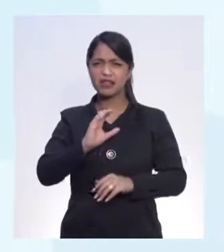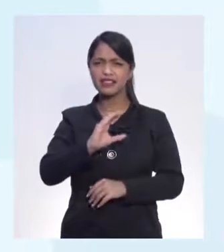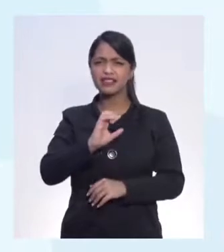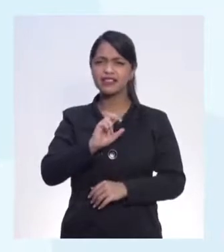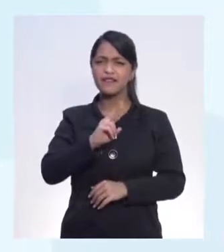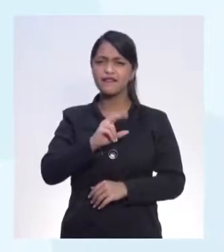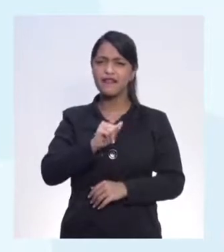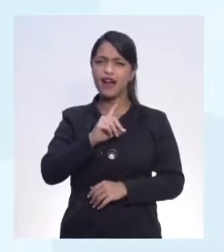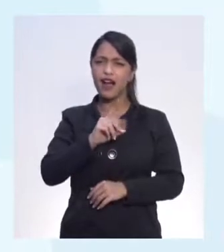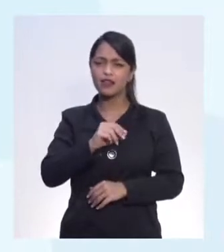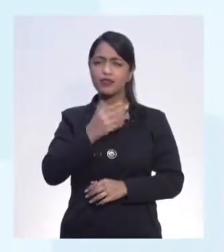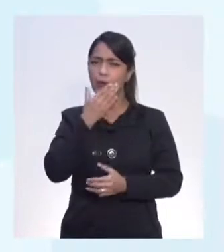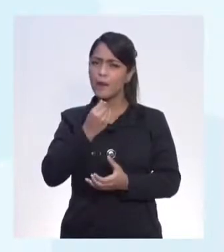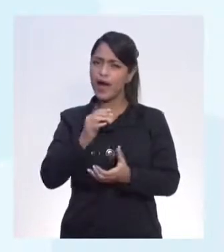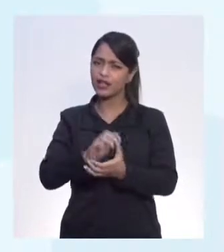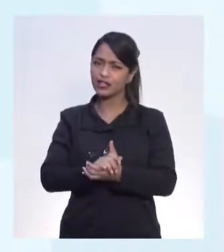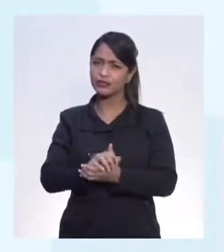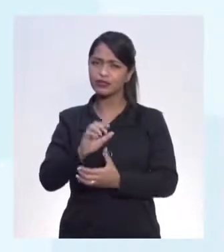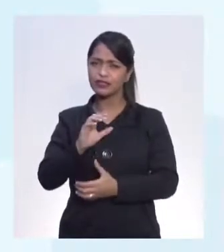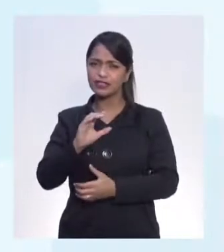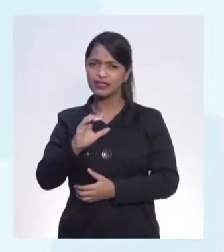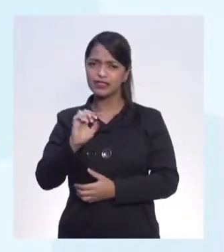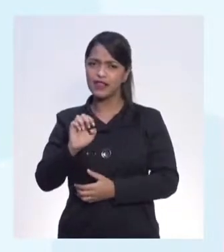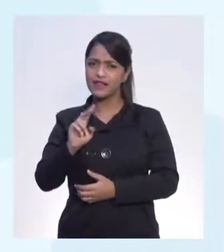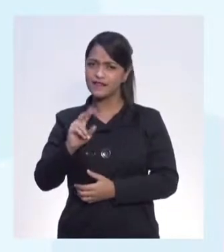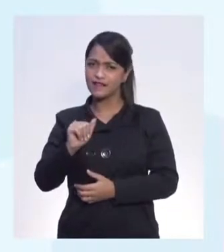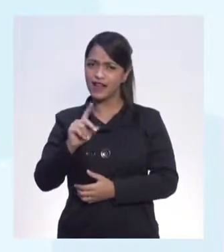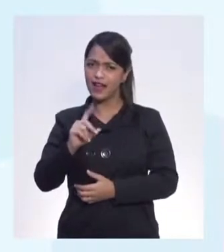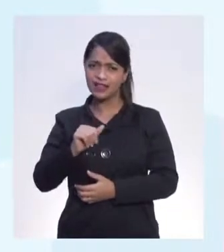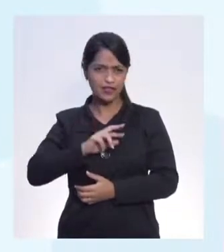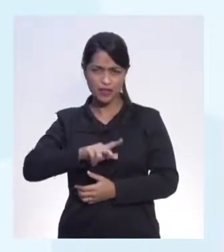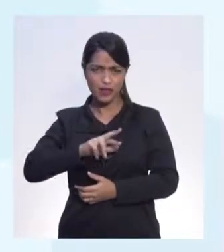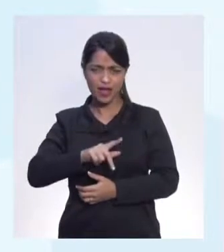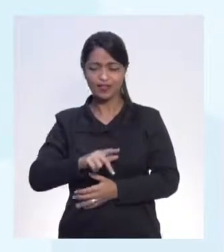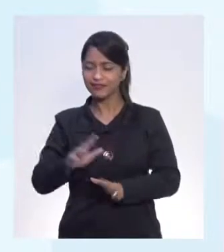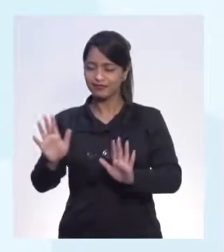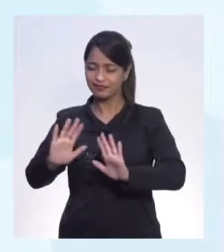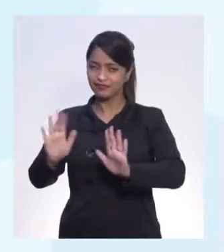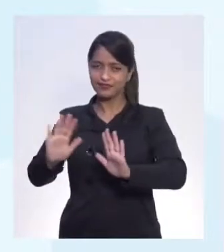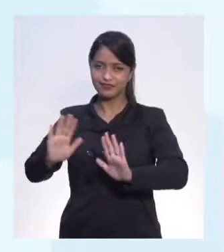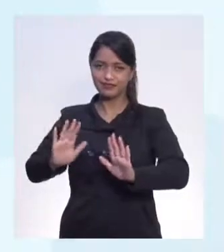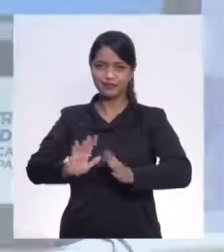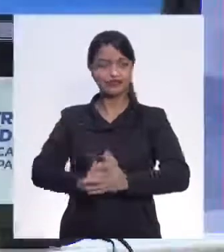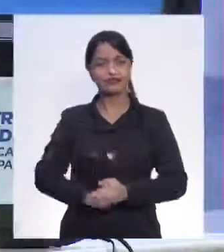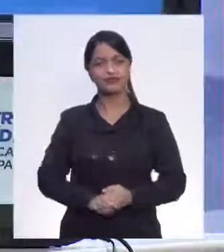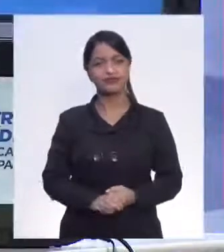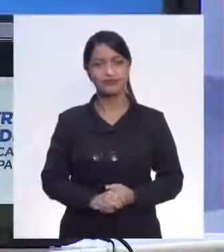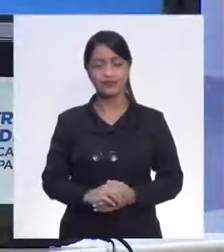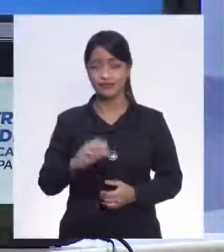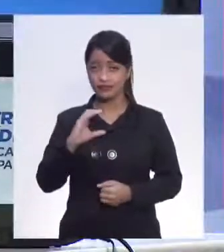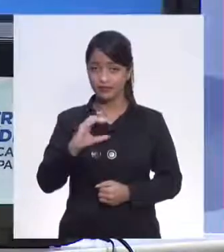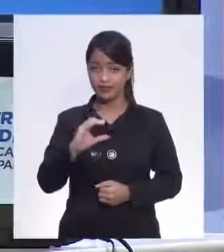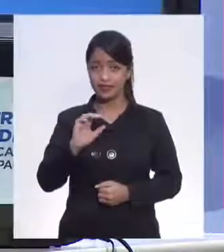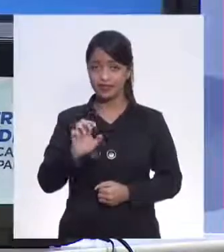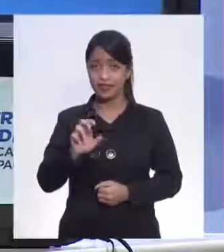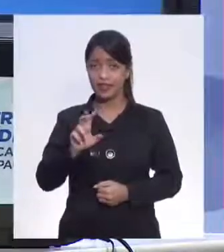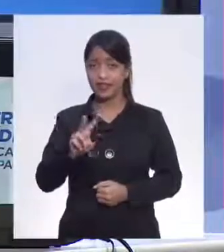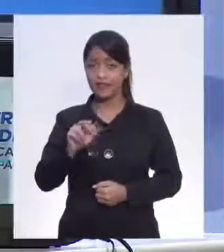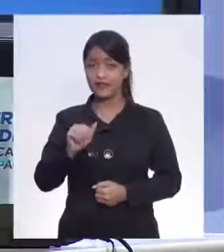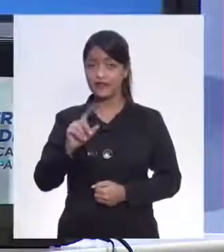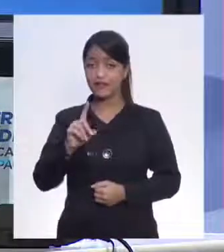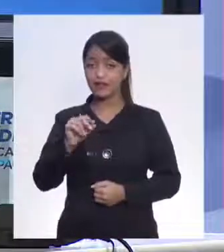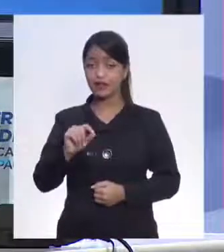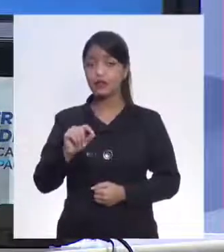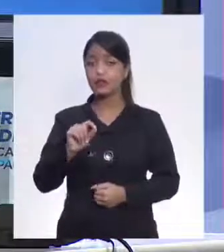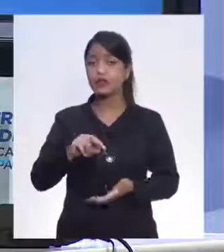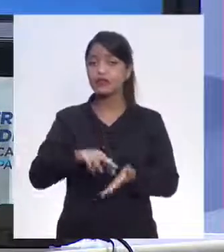cevada? Não era. Não, gente, não. Vamos lá. Olha, o cevado é um